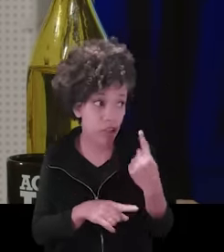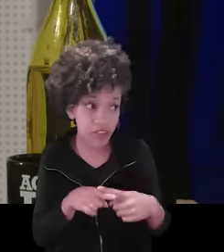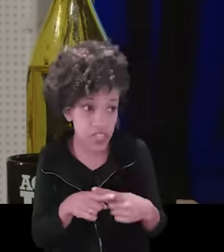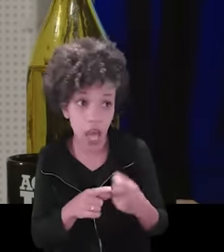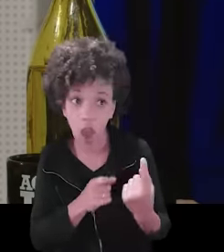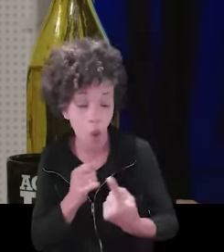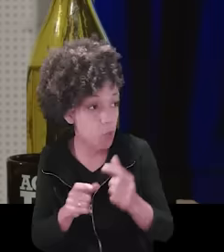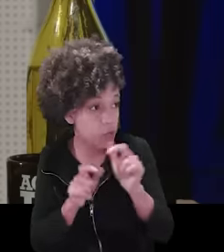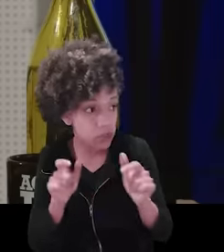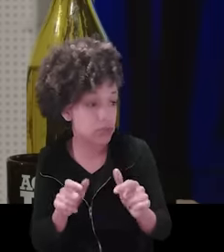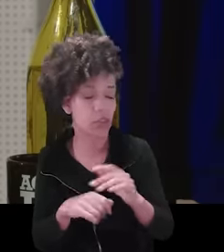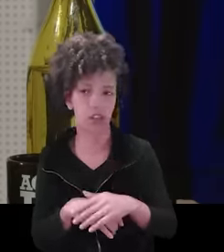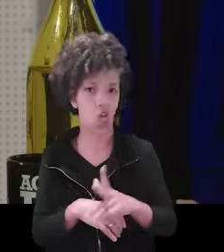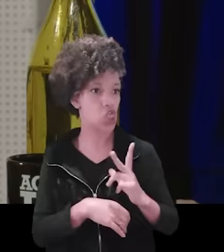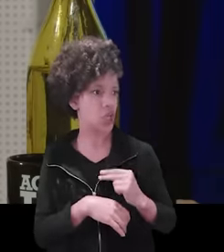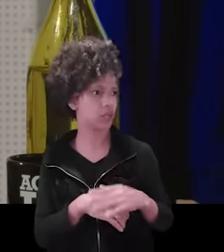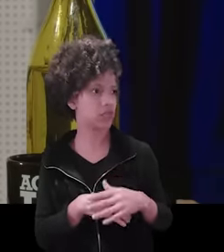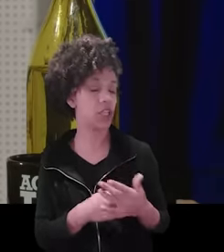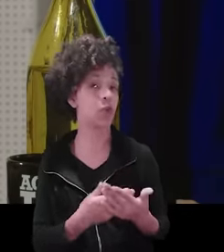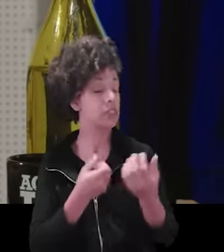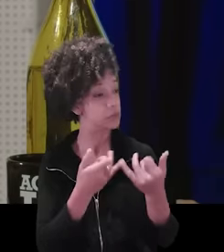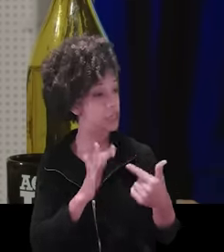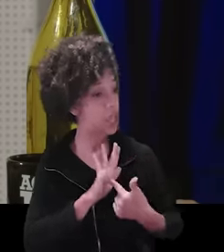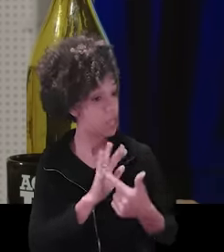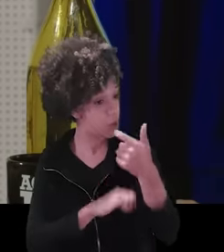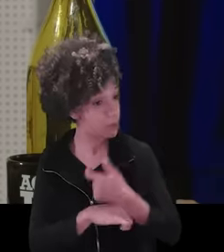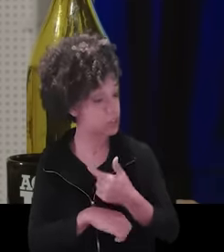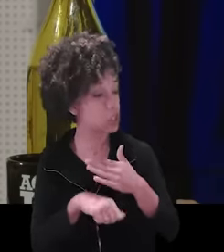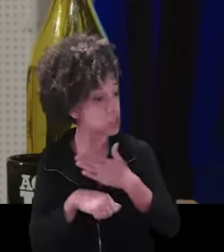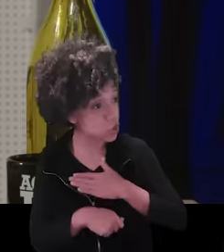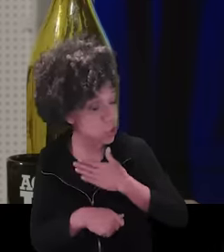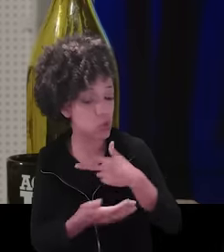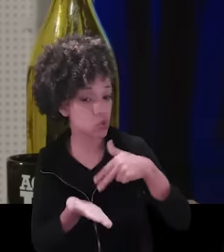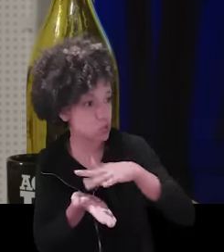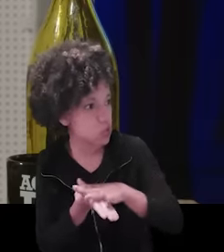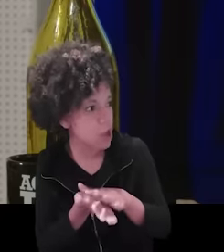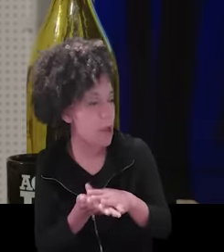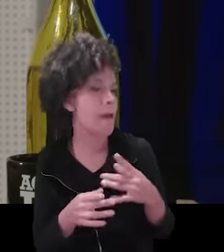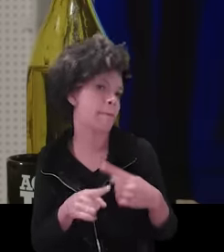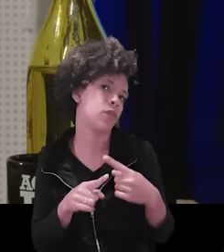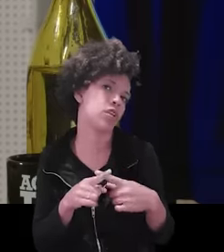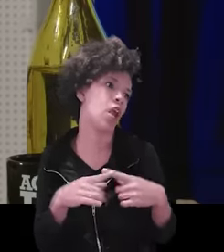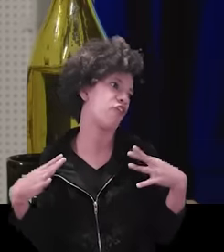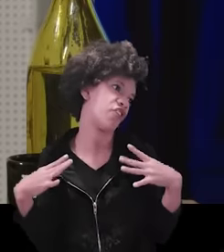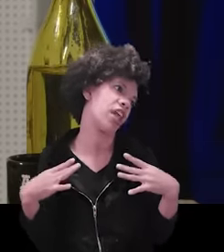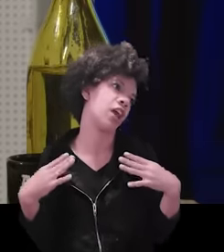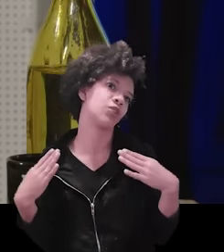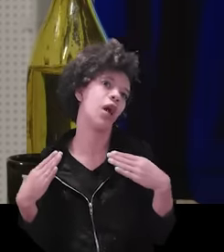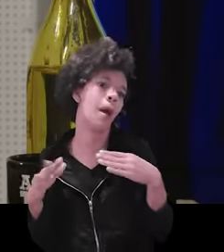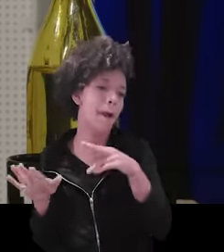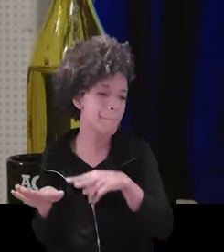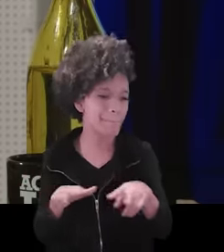aí não foi uma vez foi alguma e se não sinta e quando eu falo tem eu sou uma pessoa que gosta do carnaval porque é o feriado prolongado